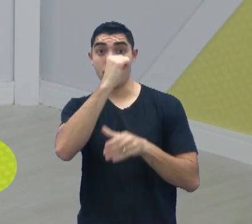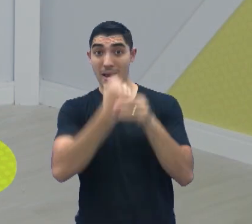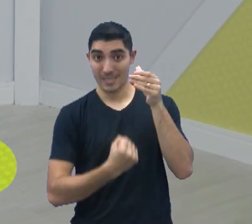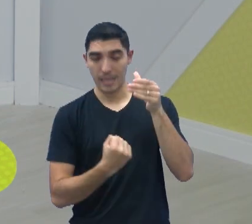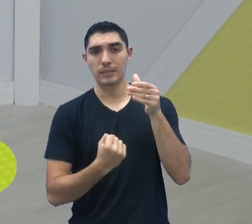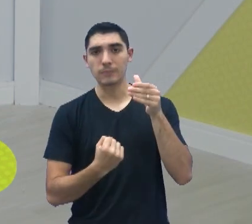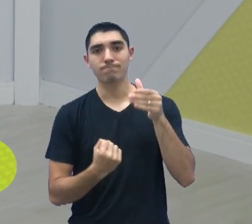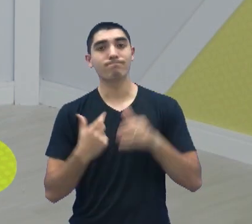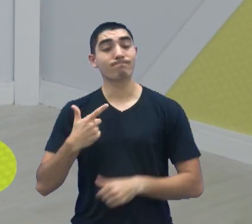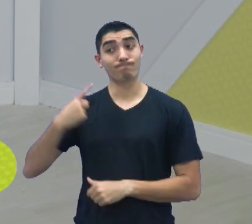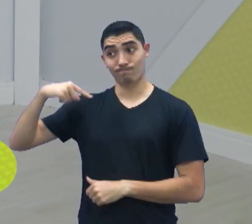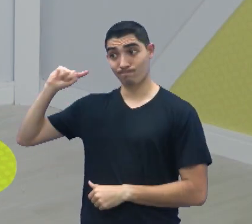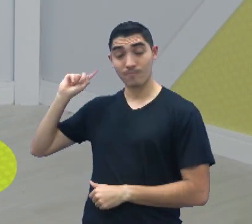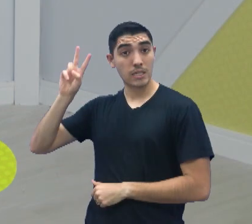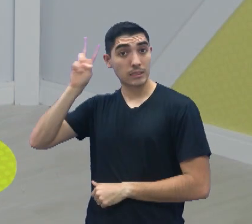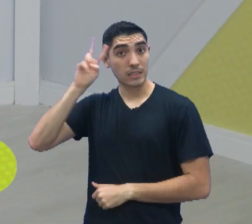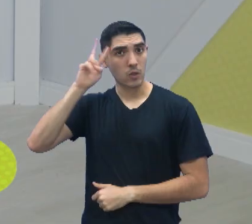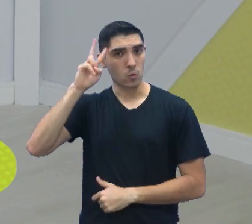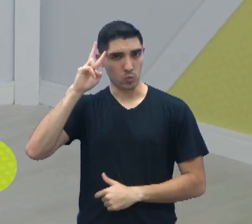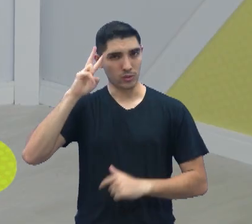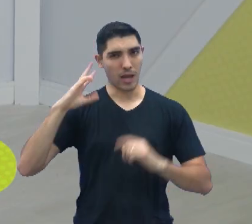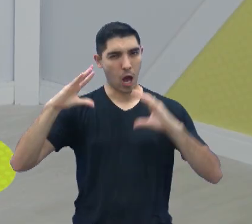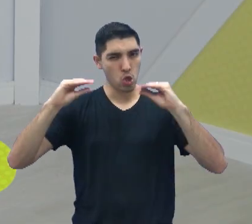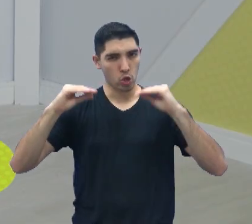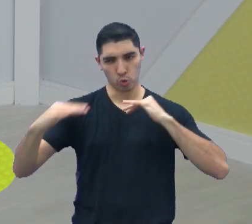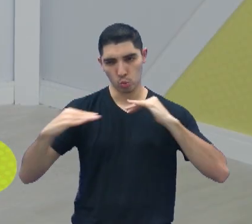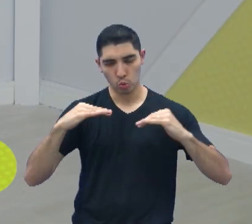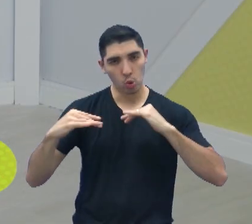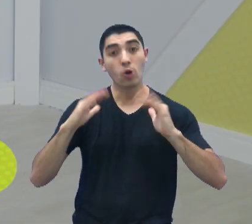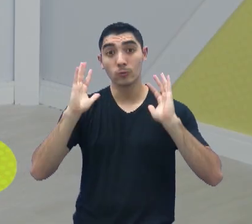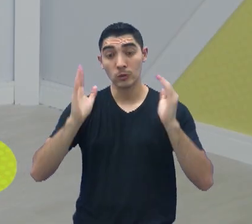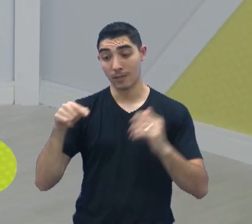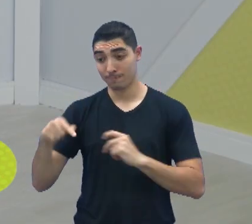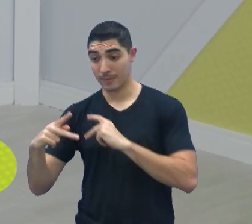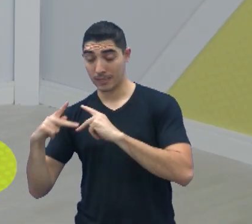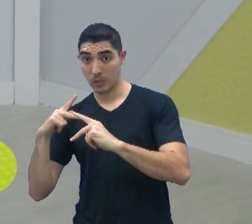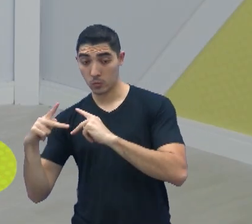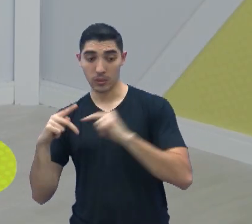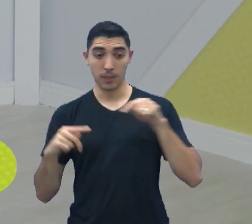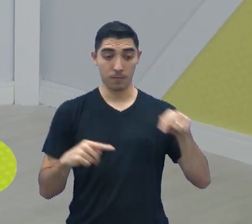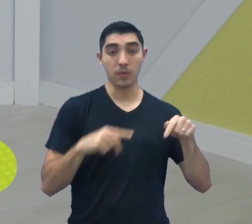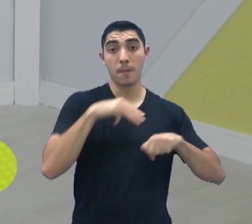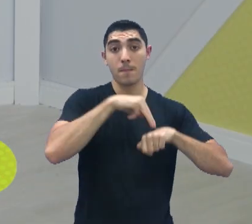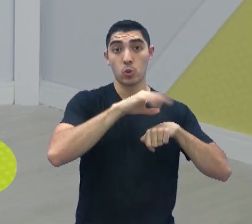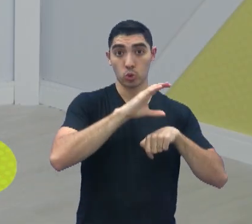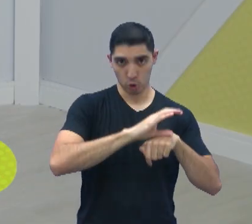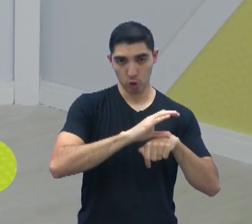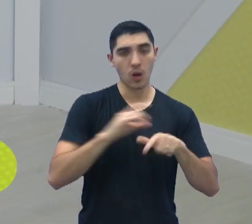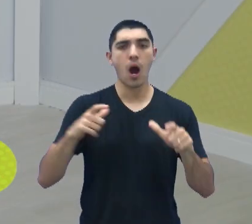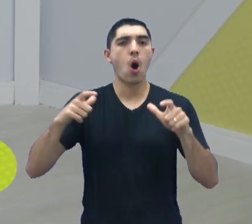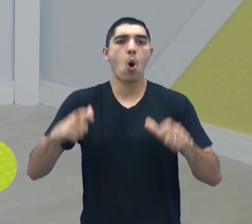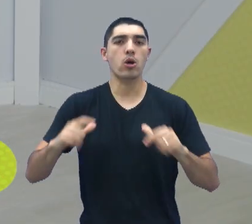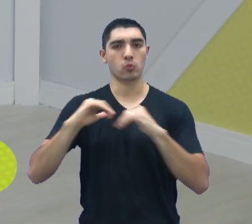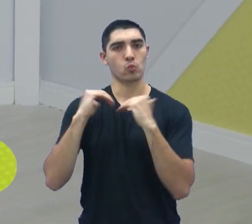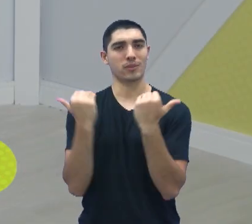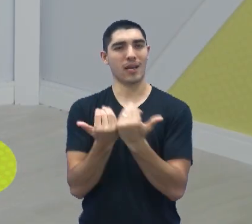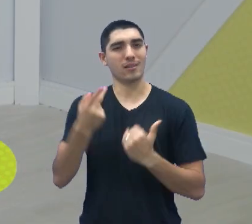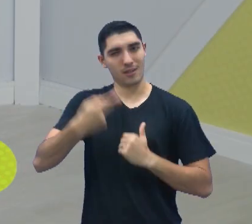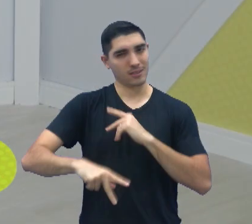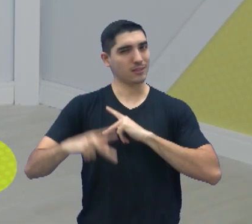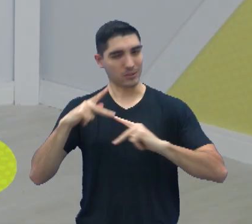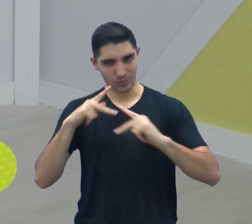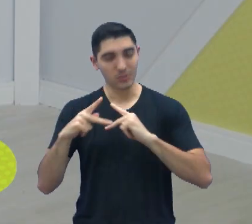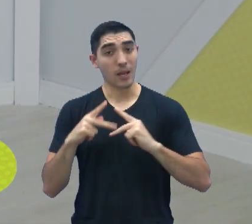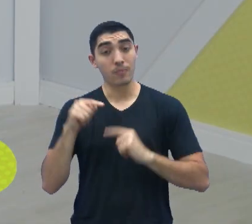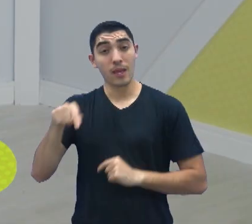da última segunda-feira, São José Basquetebol recebeu no ginásio Lineu de Moura o Mogi, pela sua última rodada da fase de realinhamento